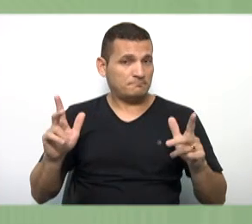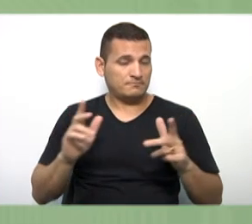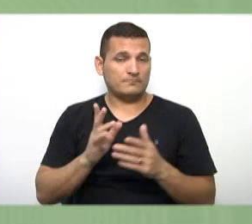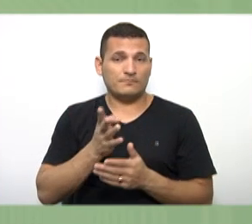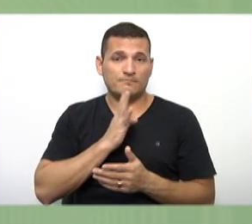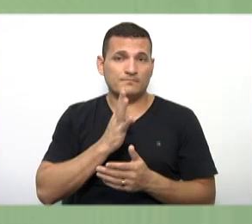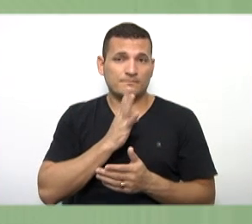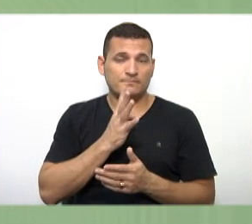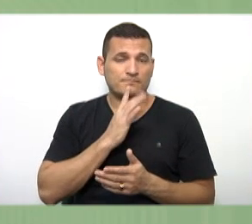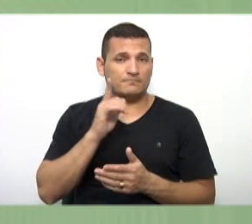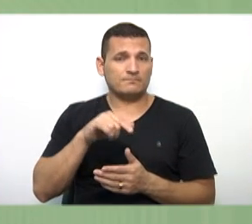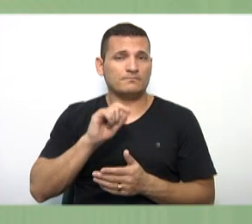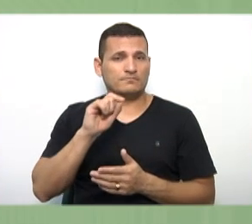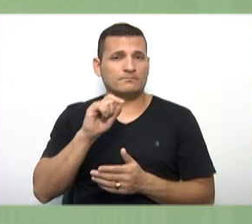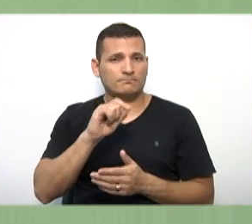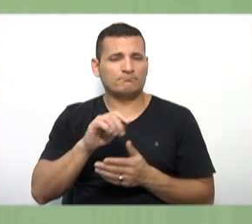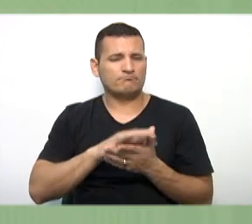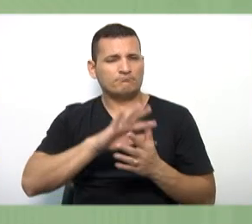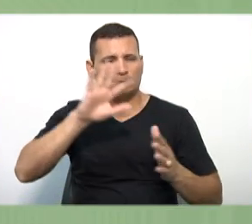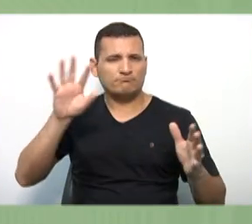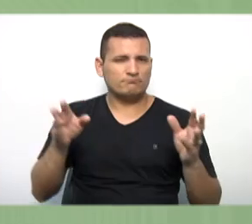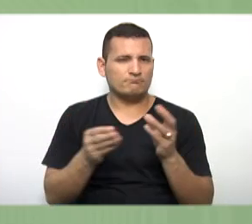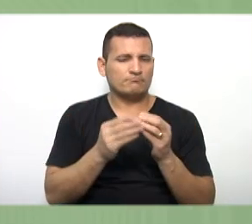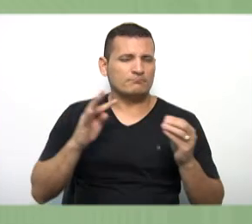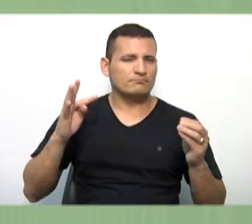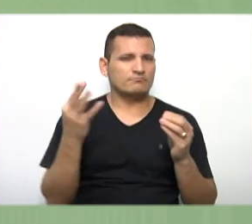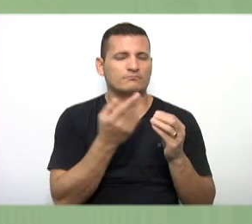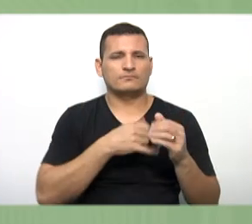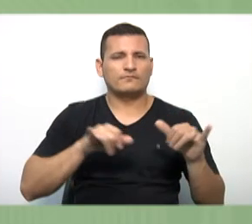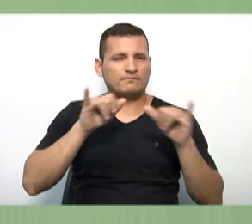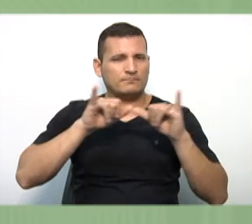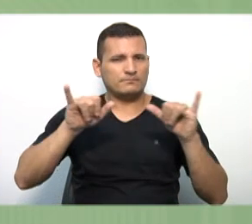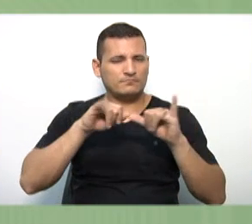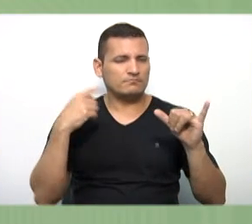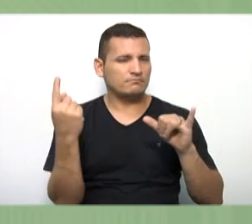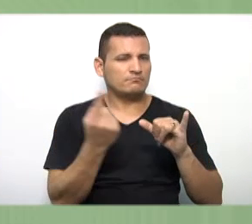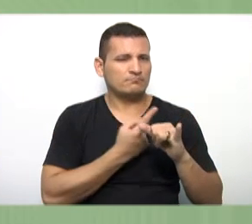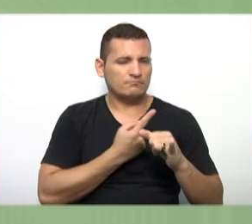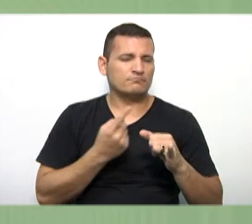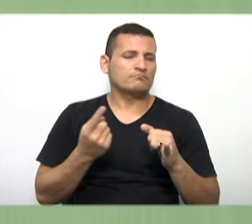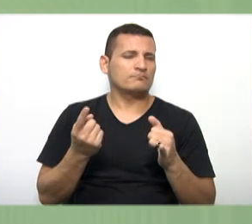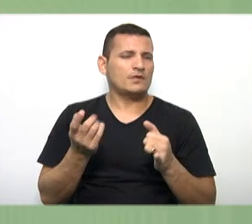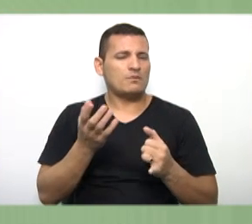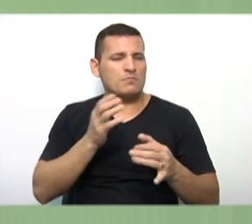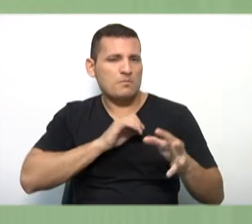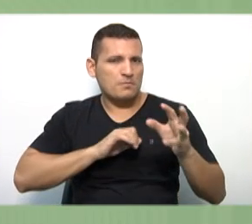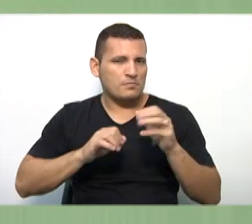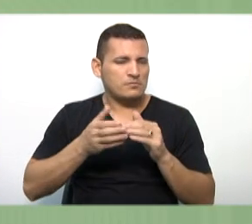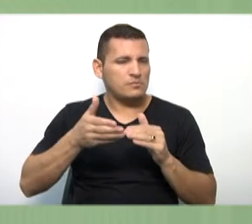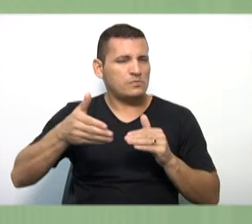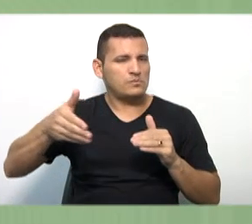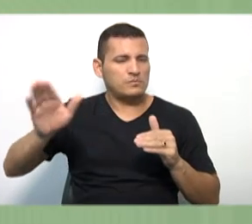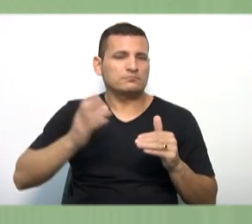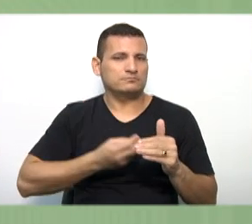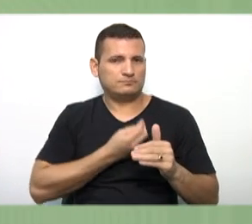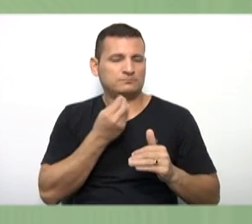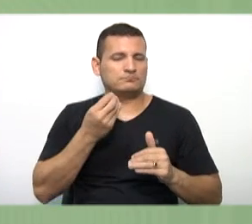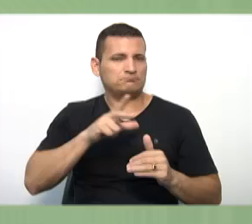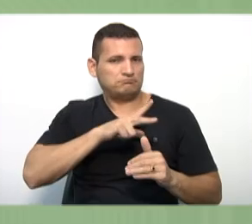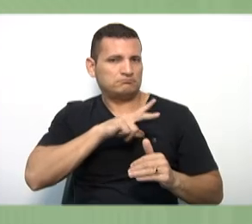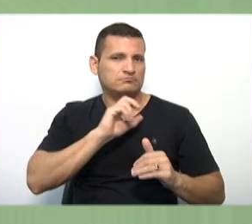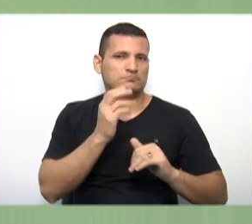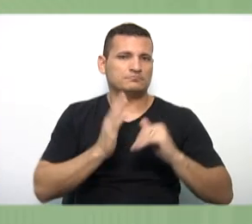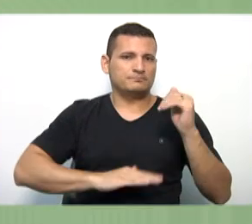é o somatório de todas as informações que nós adquirimos no longo de toda a nossa vida, tanto pessoal quanto profissional.